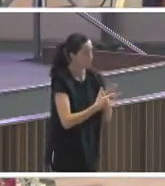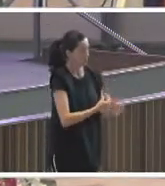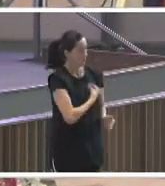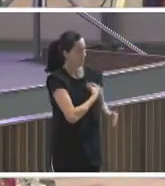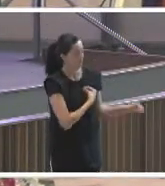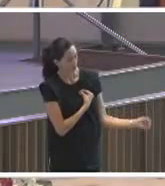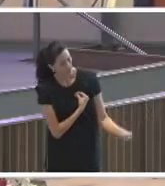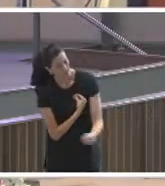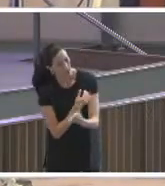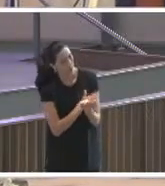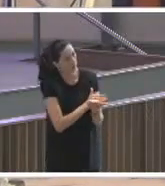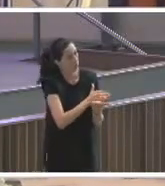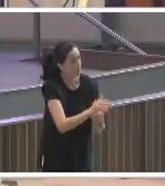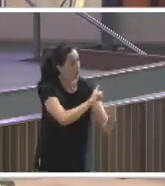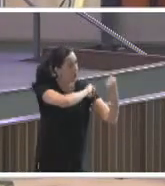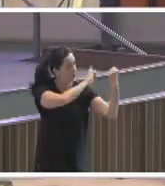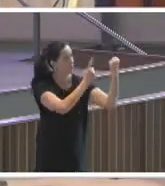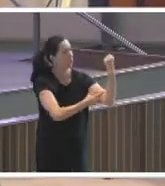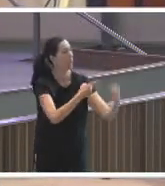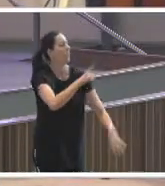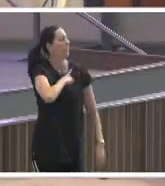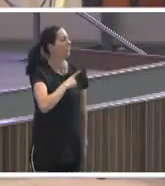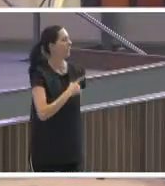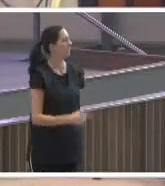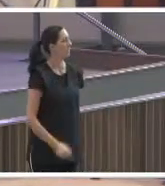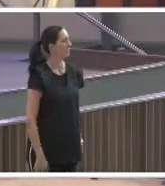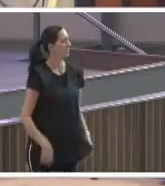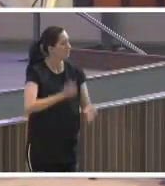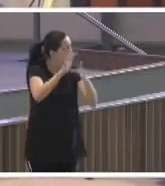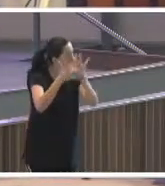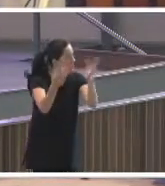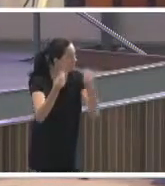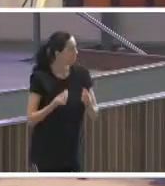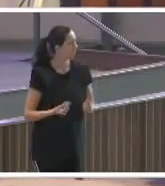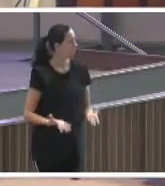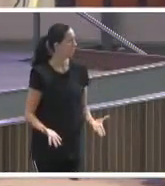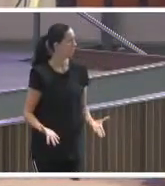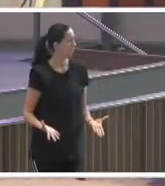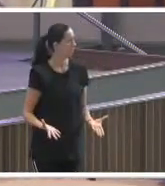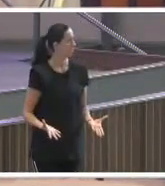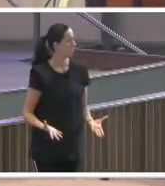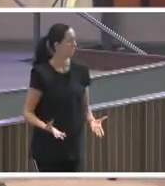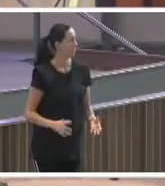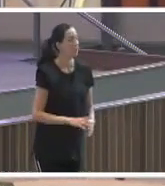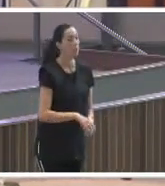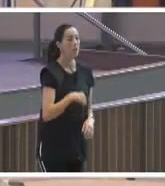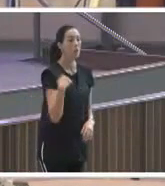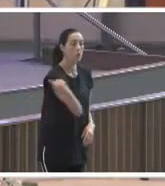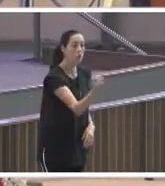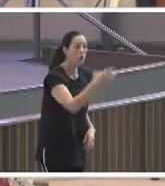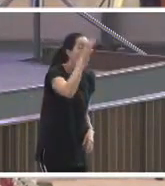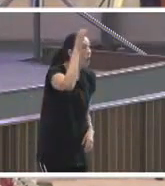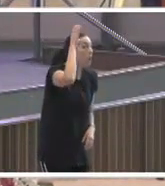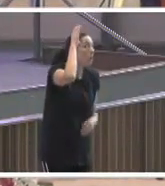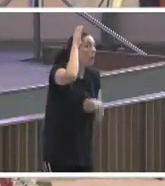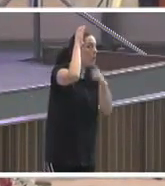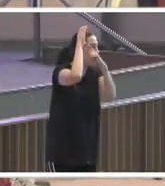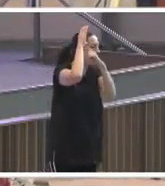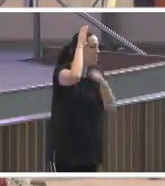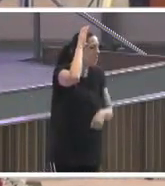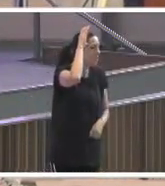é uma coisa linda que a gente vai aprender, que é fruto da reforma também, é a consciência do